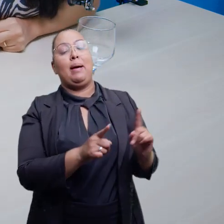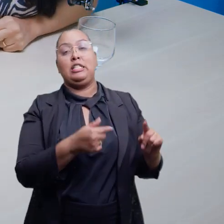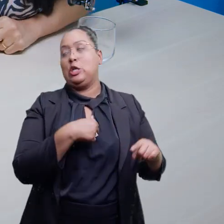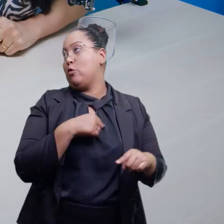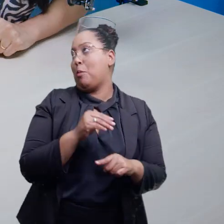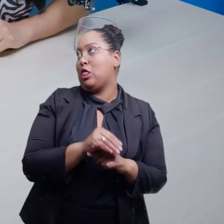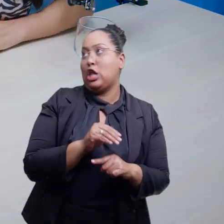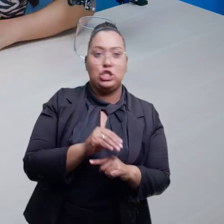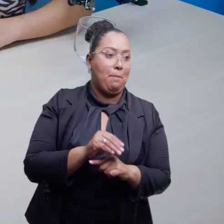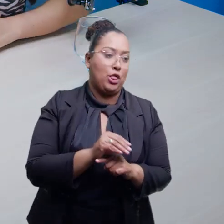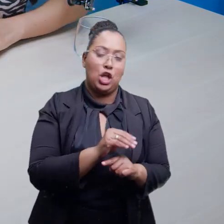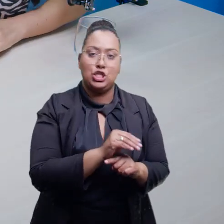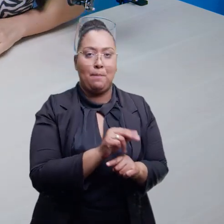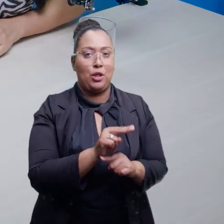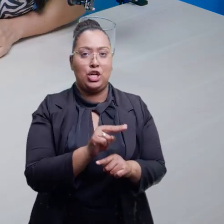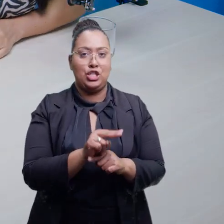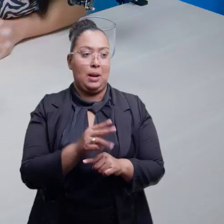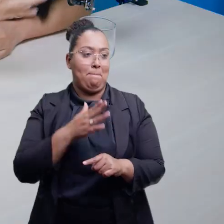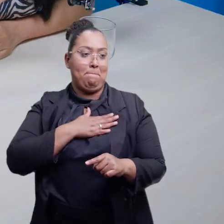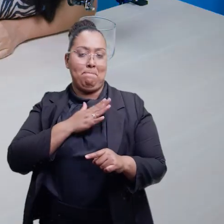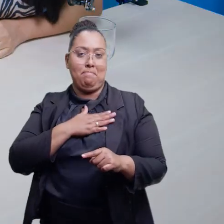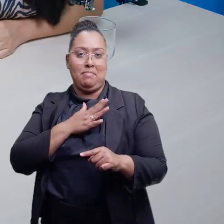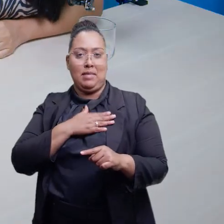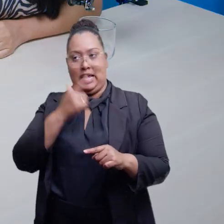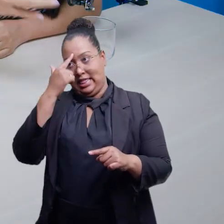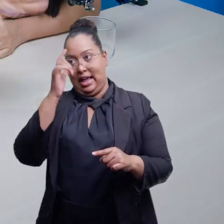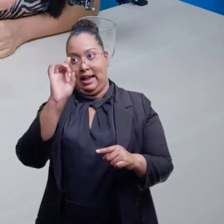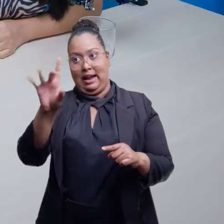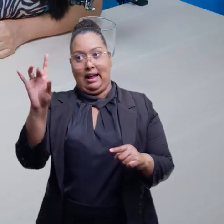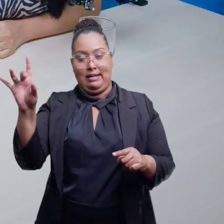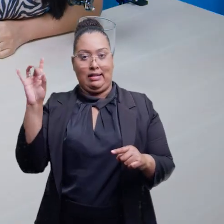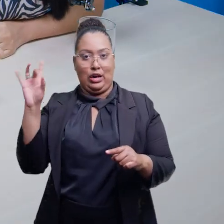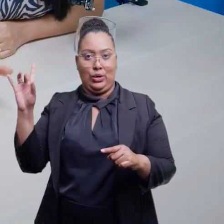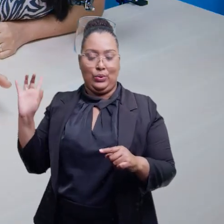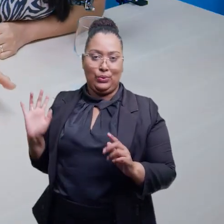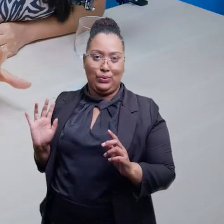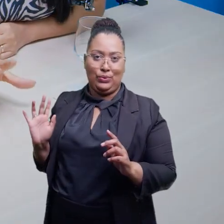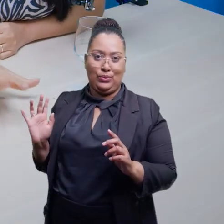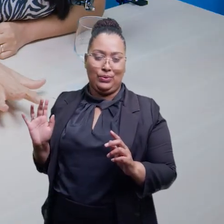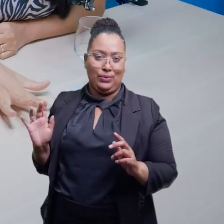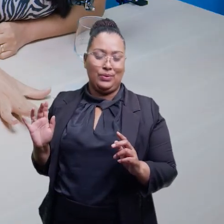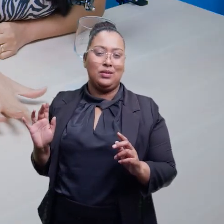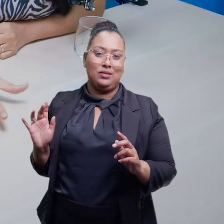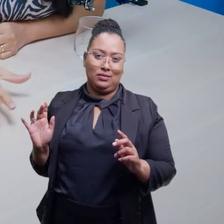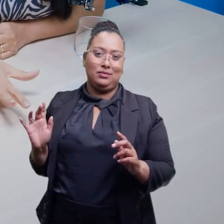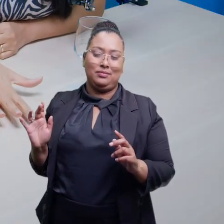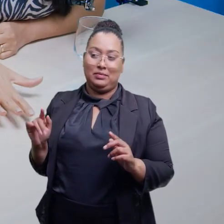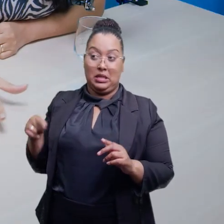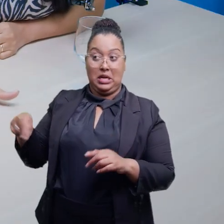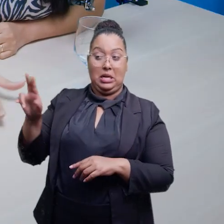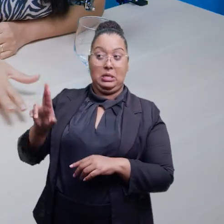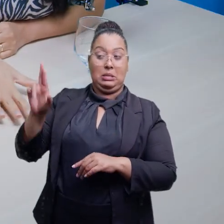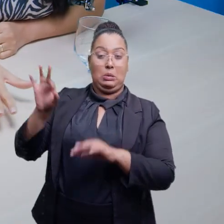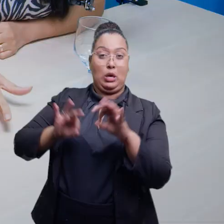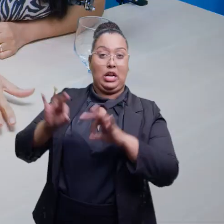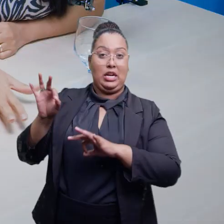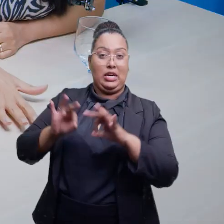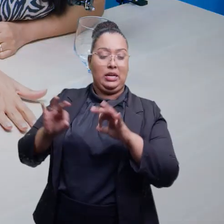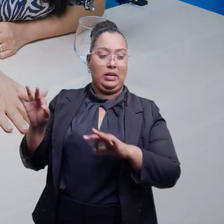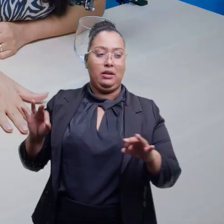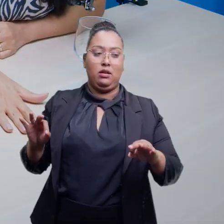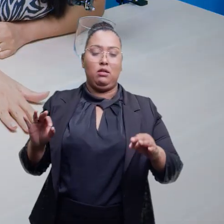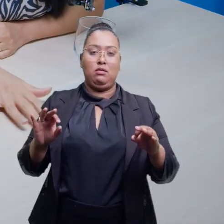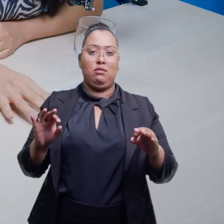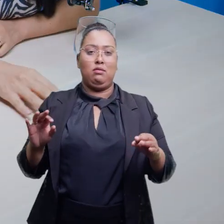ser protegido de acordo com as ideias formais de cada um que está, né, organizando aquele local,